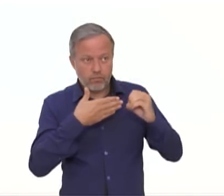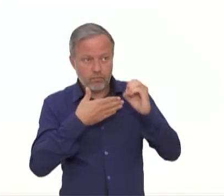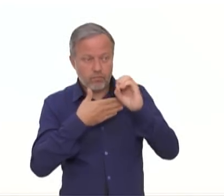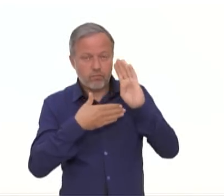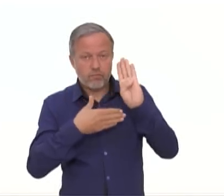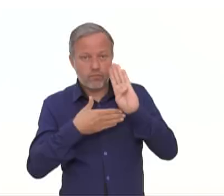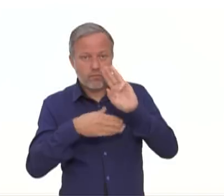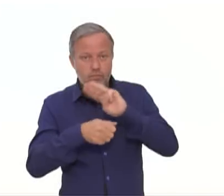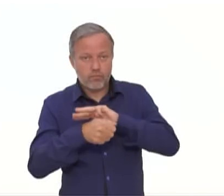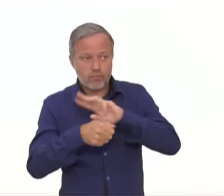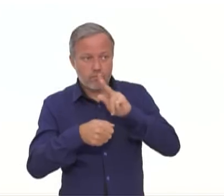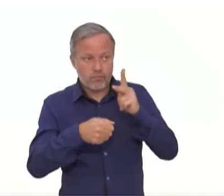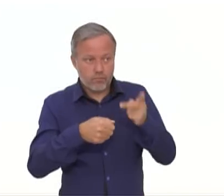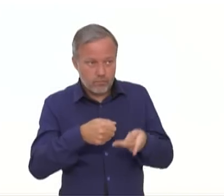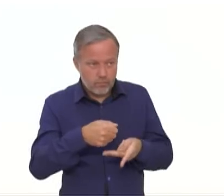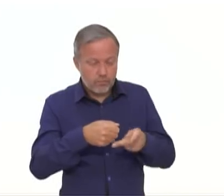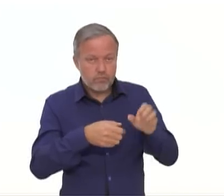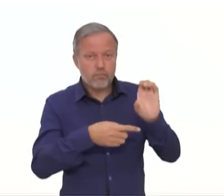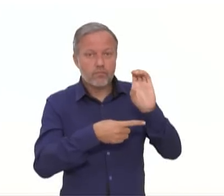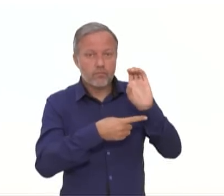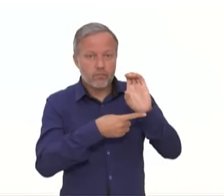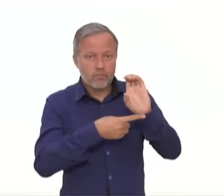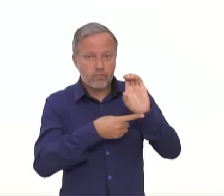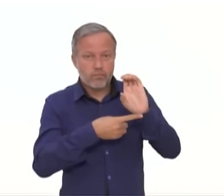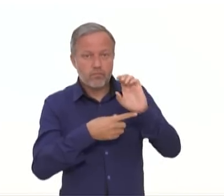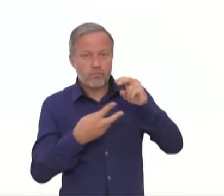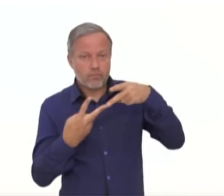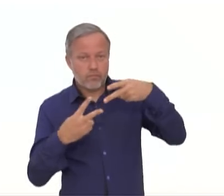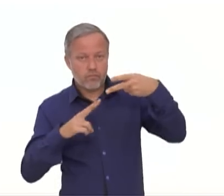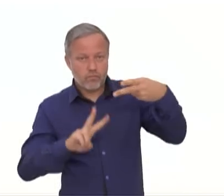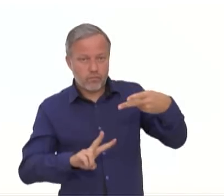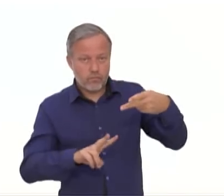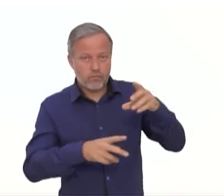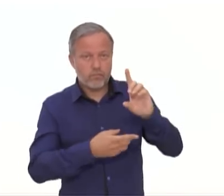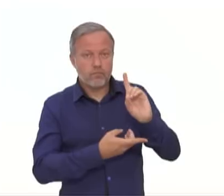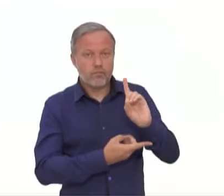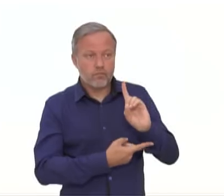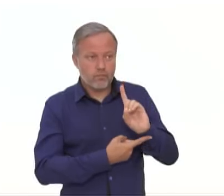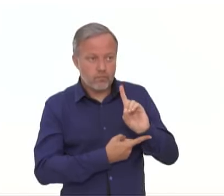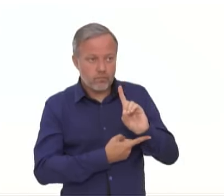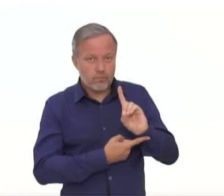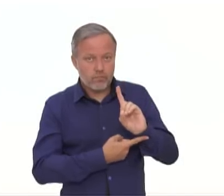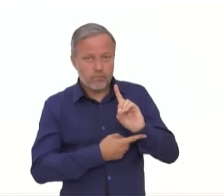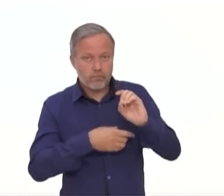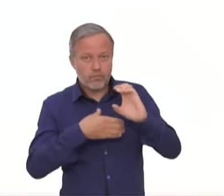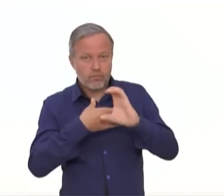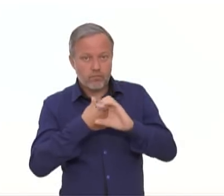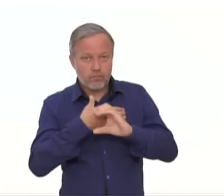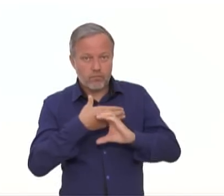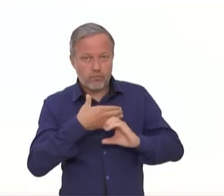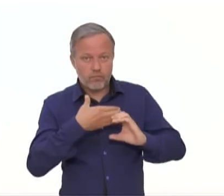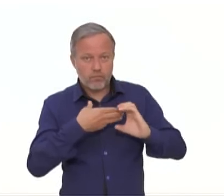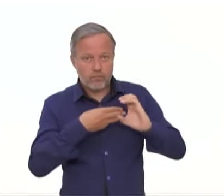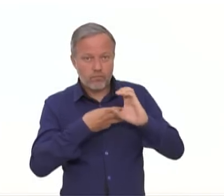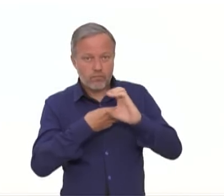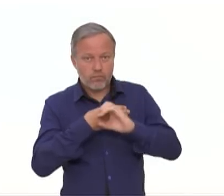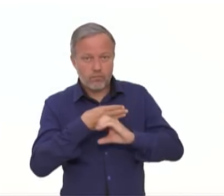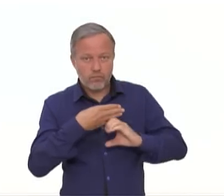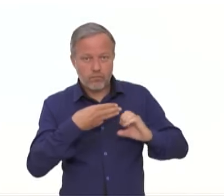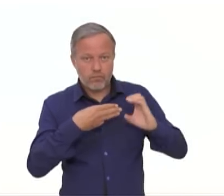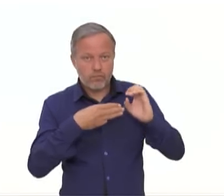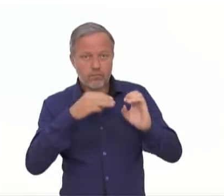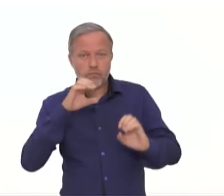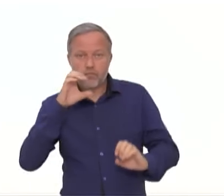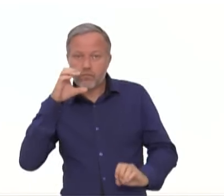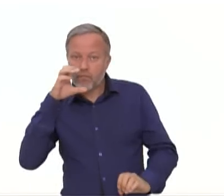membrana plasmática, material hereditário na letra C e na letra D, citoplasma. Daqui a pouco eu volto com a resposta